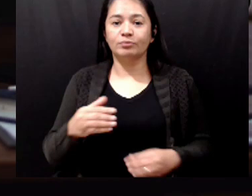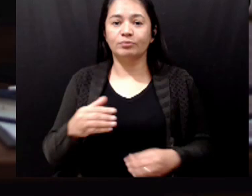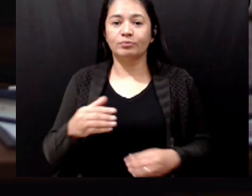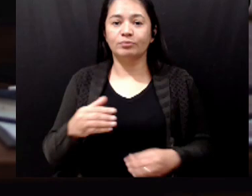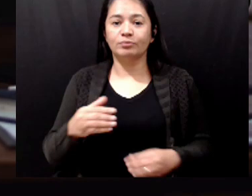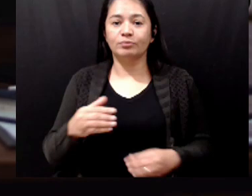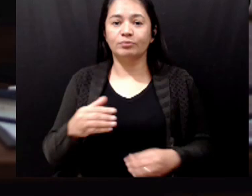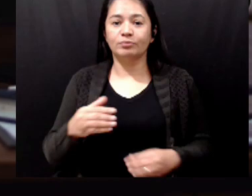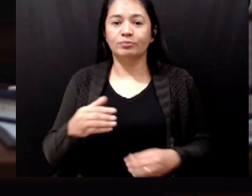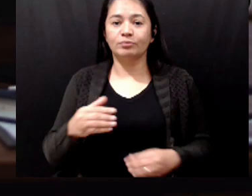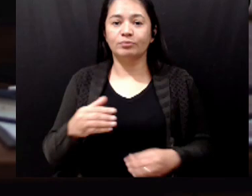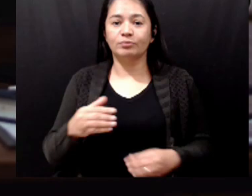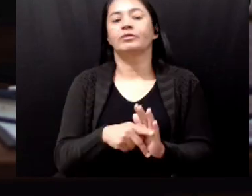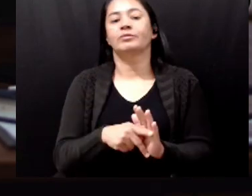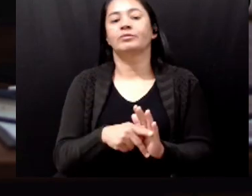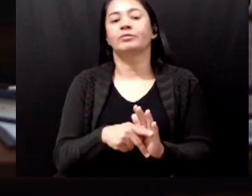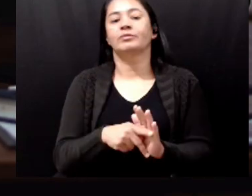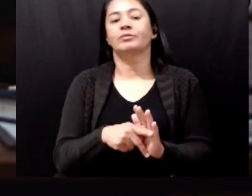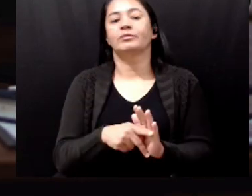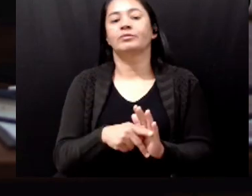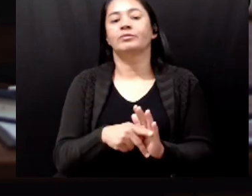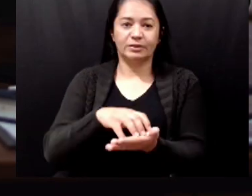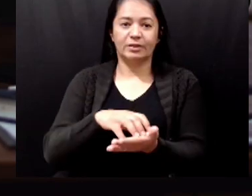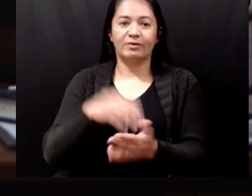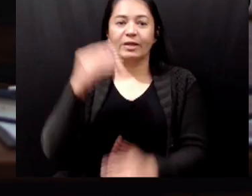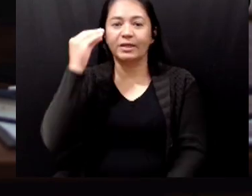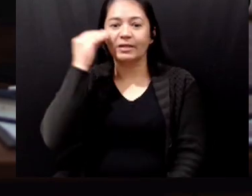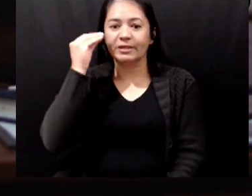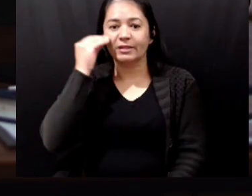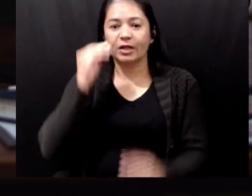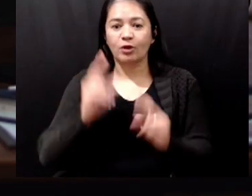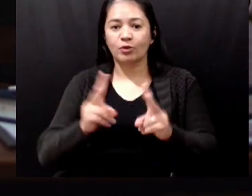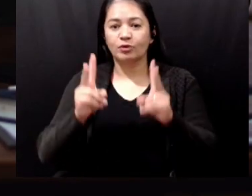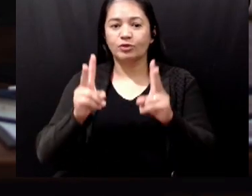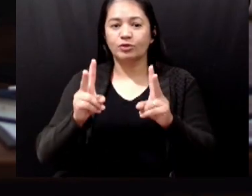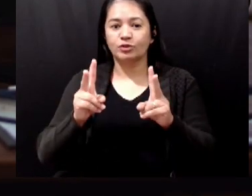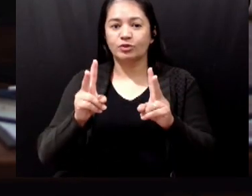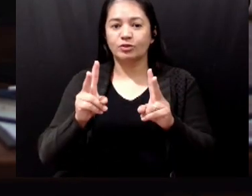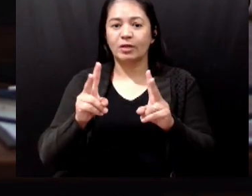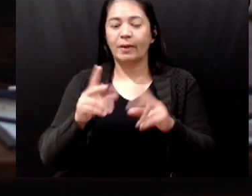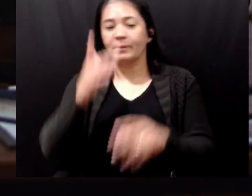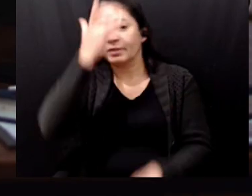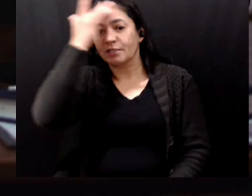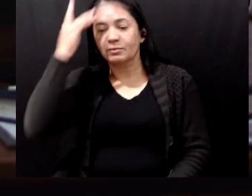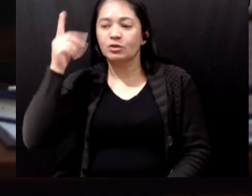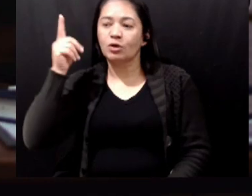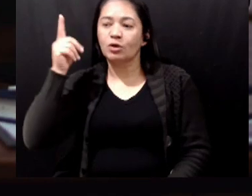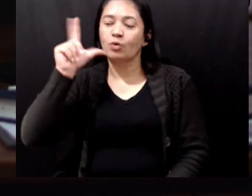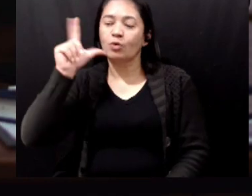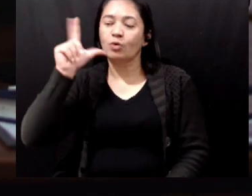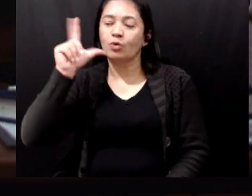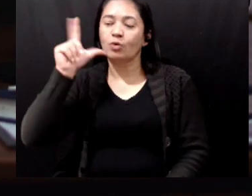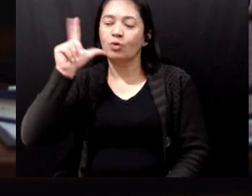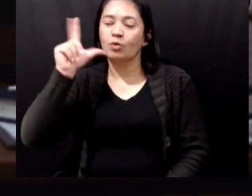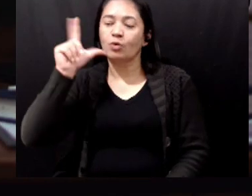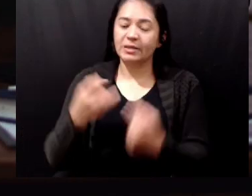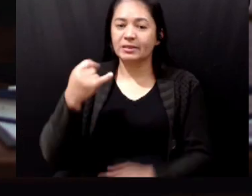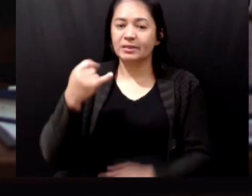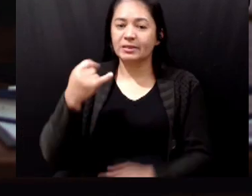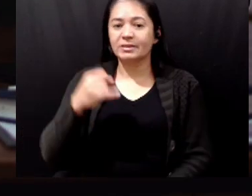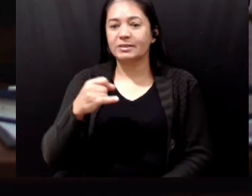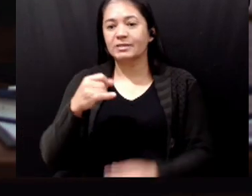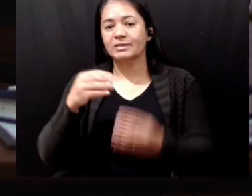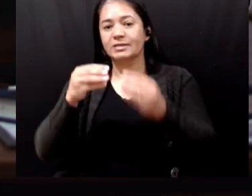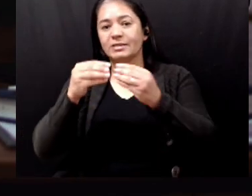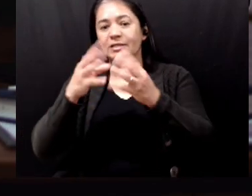manter isso para manter uma calma, para as pessoas mesmo assim terem acesso, mas caso caia do ar, caia etc., se você fez algo legal, né, era um